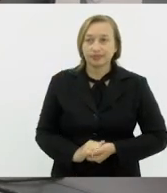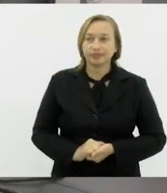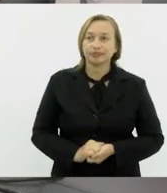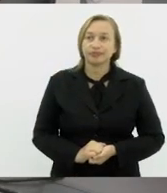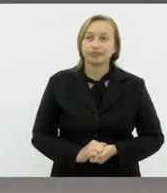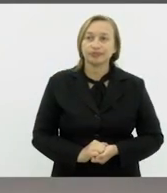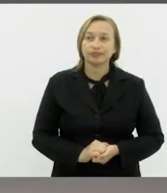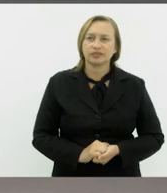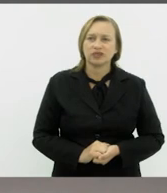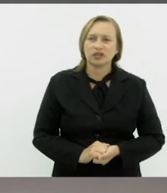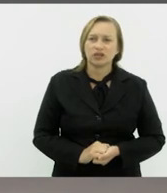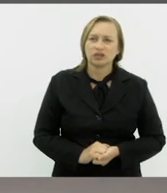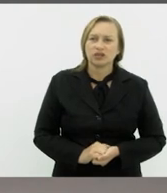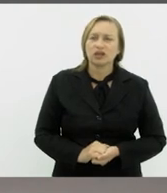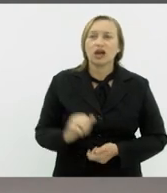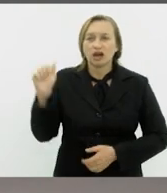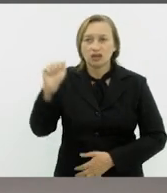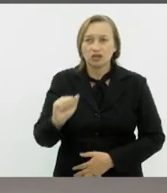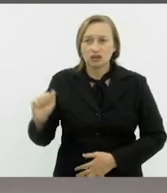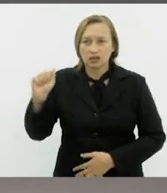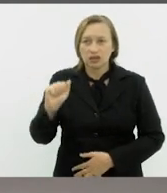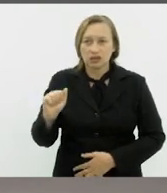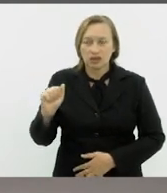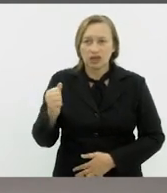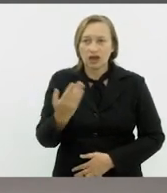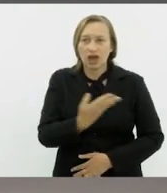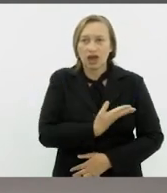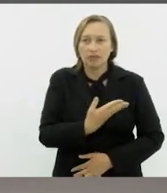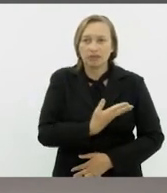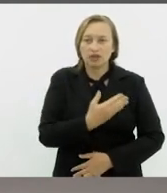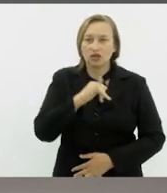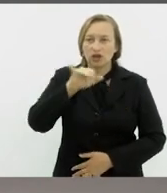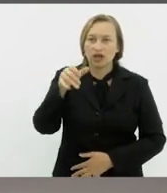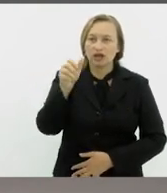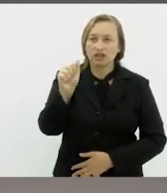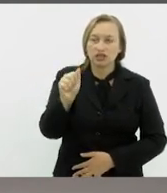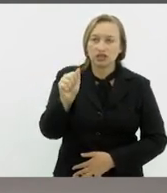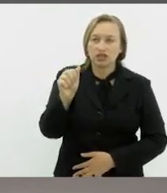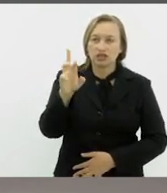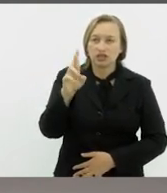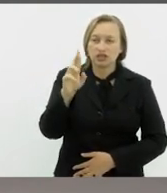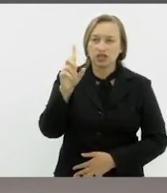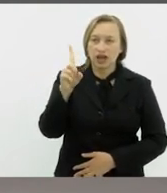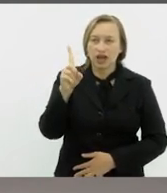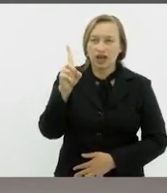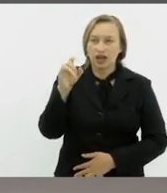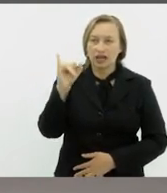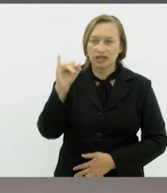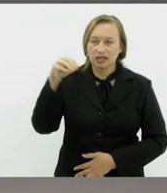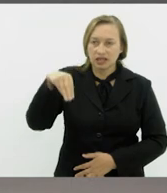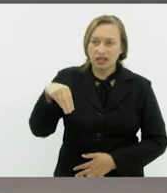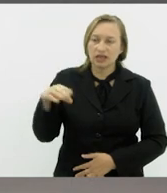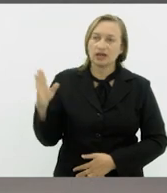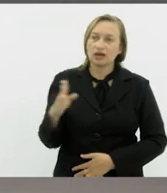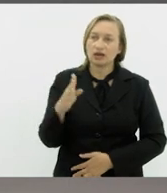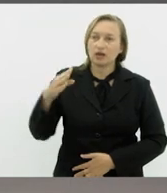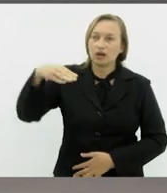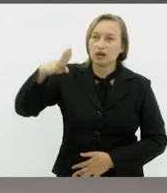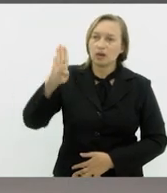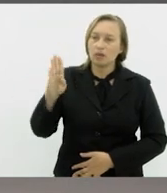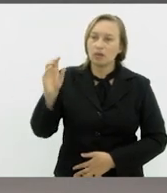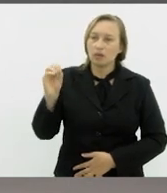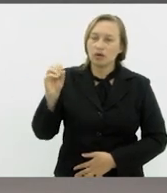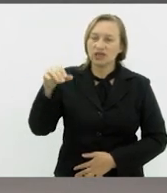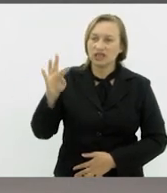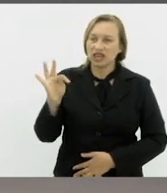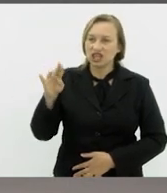parte da diretoria da Associação de Moradores e Amigos do Jardim Botânico, AMA-JB, e também do Movimento Rio Livre de